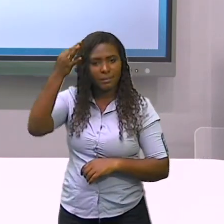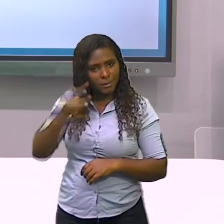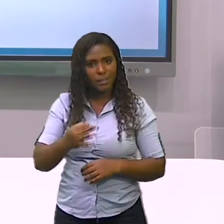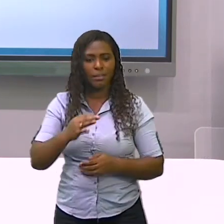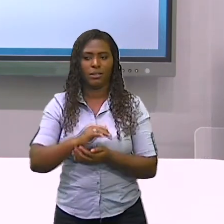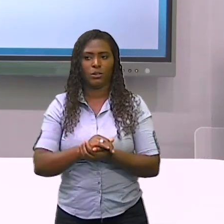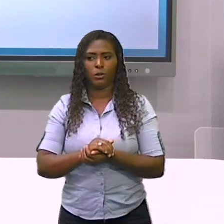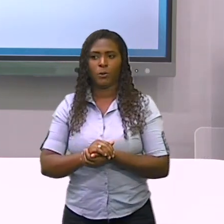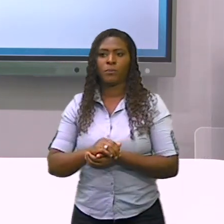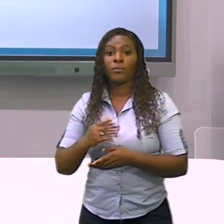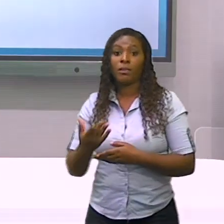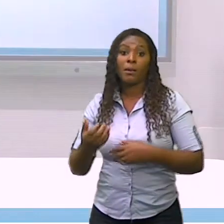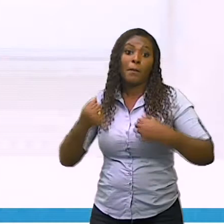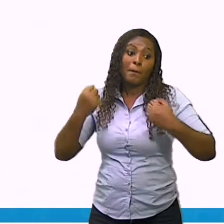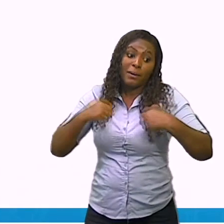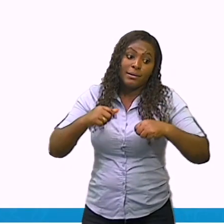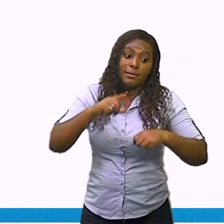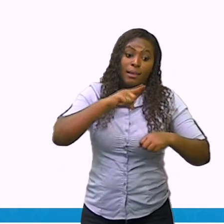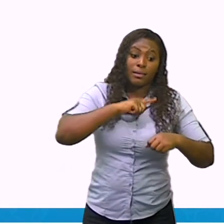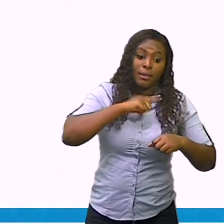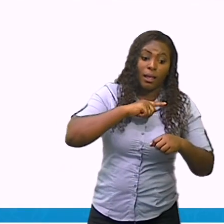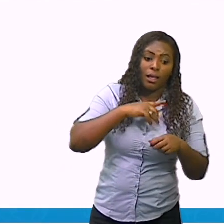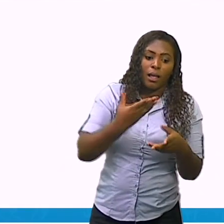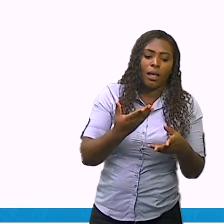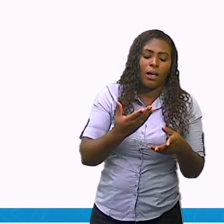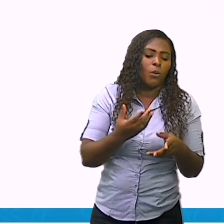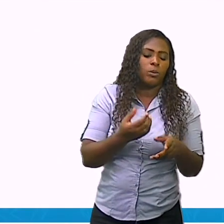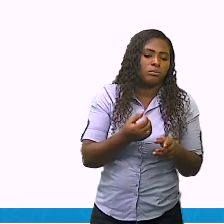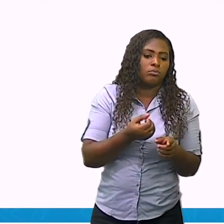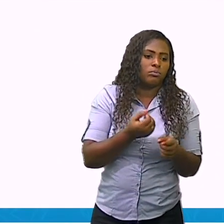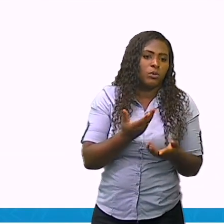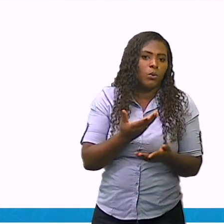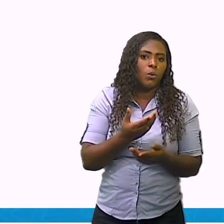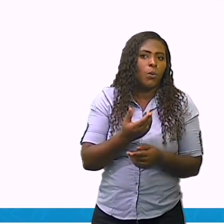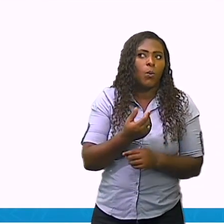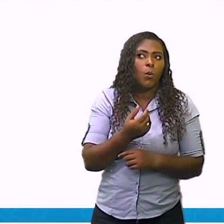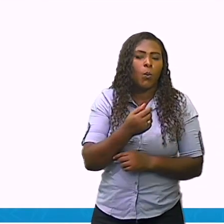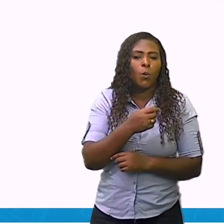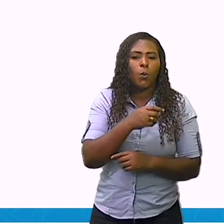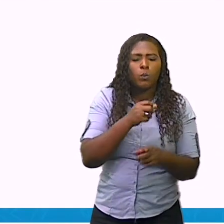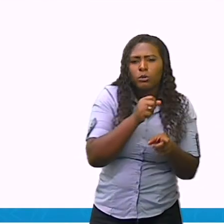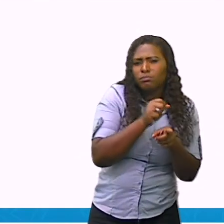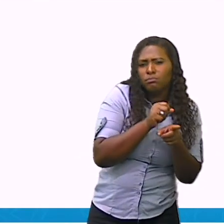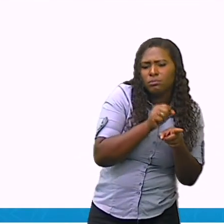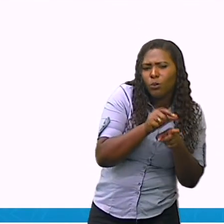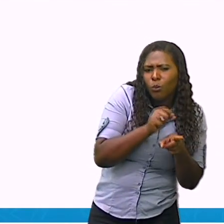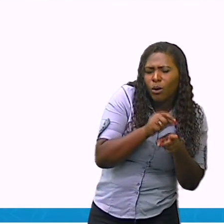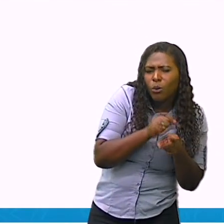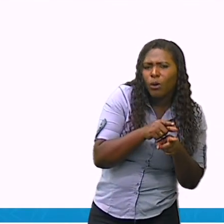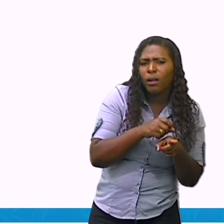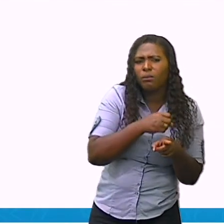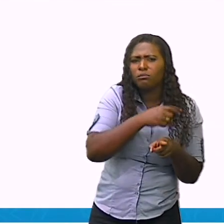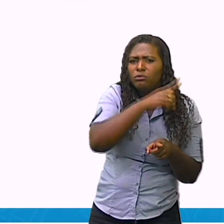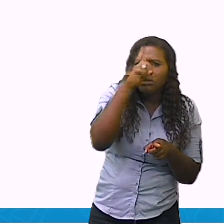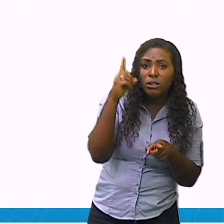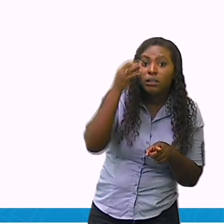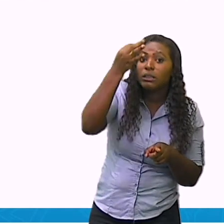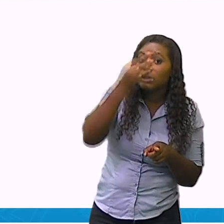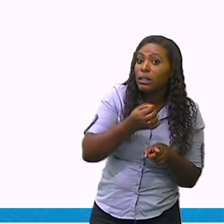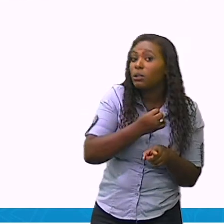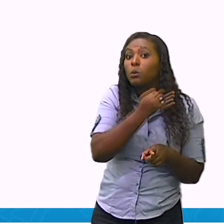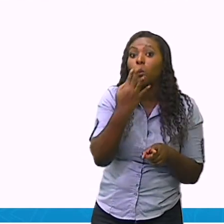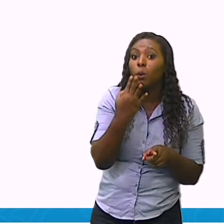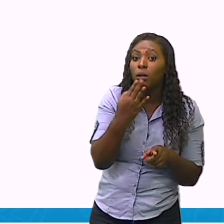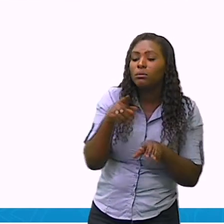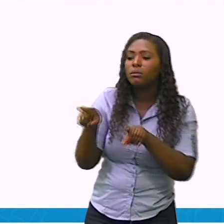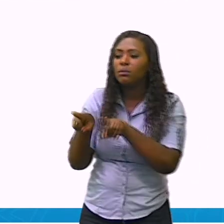dependente, tem que existir um único correspondente. Então, o A não forma